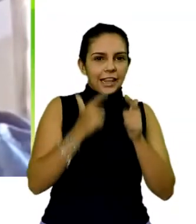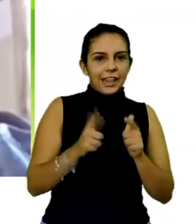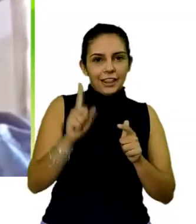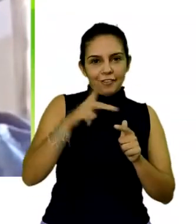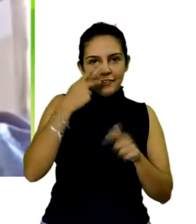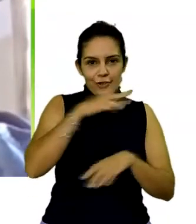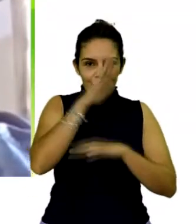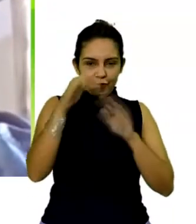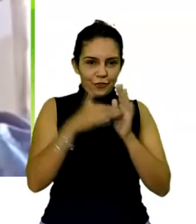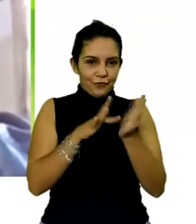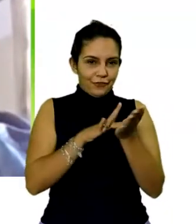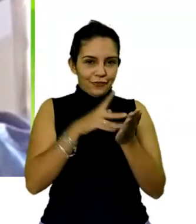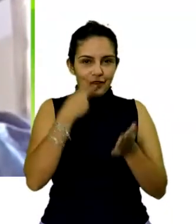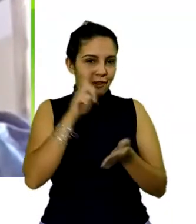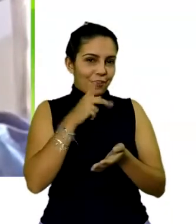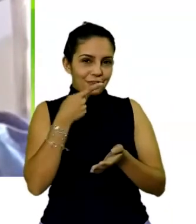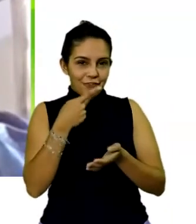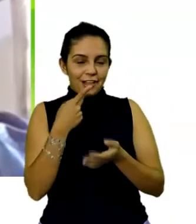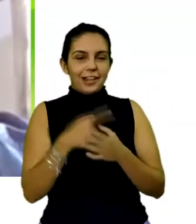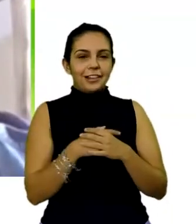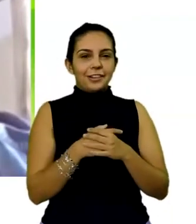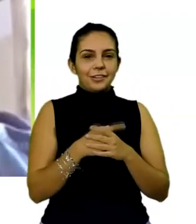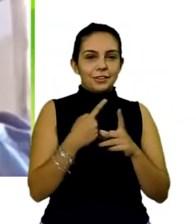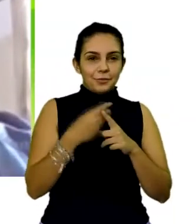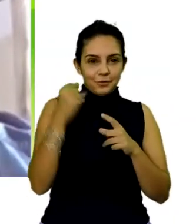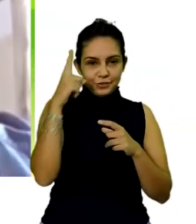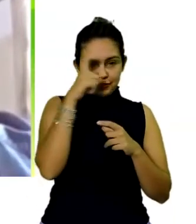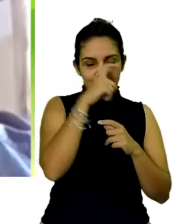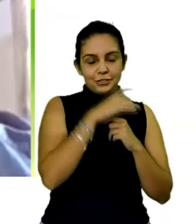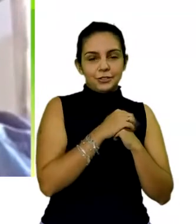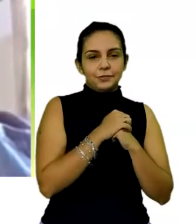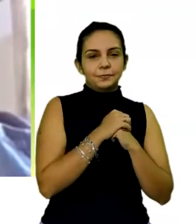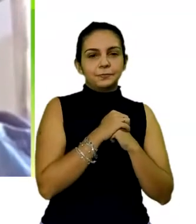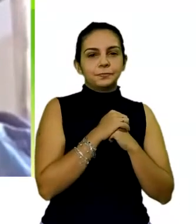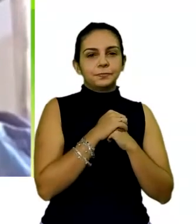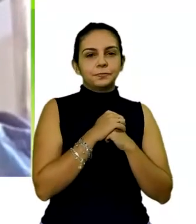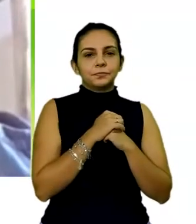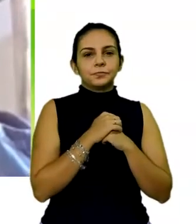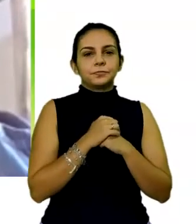fala, todo mundo finge que fala, mas não fala porque é muito difícil.